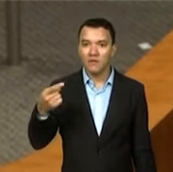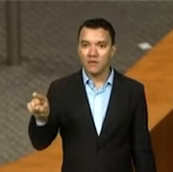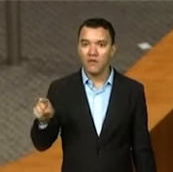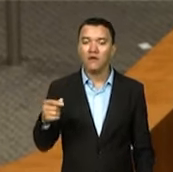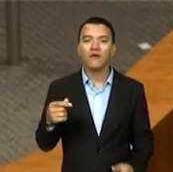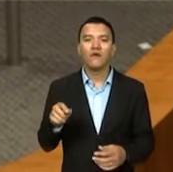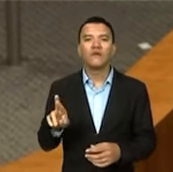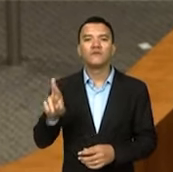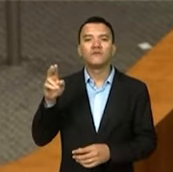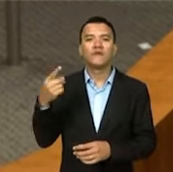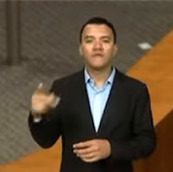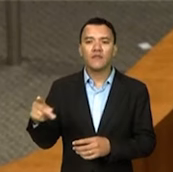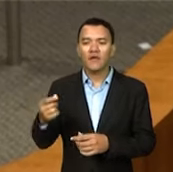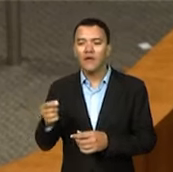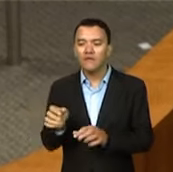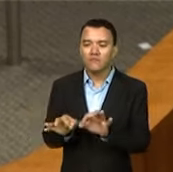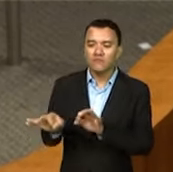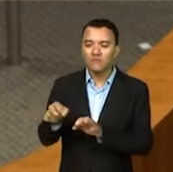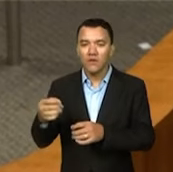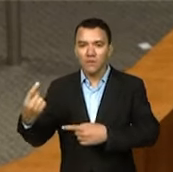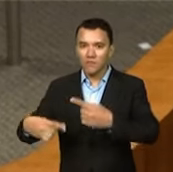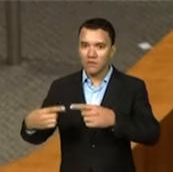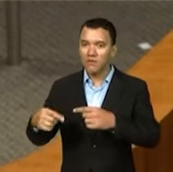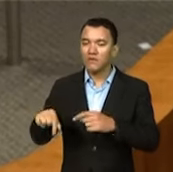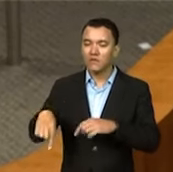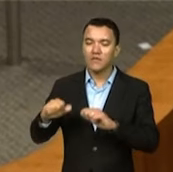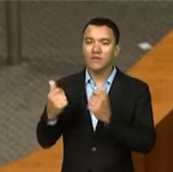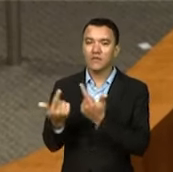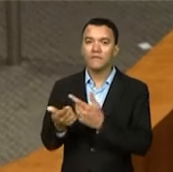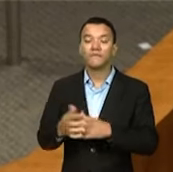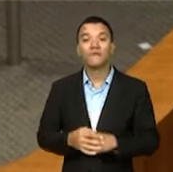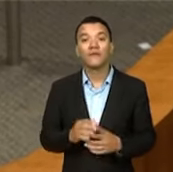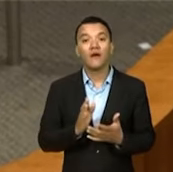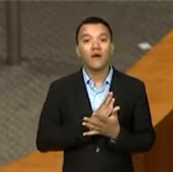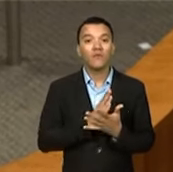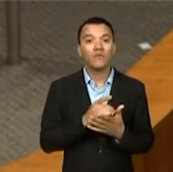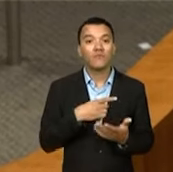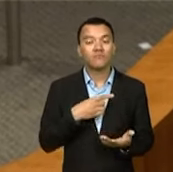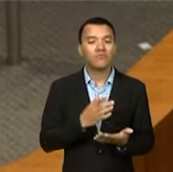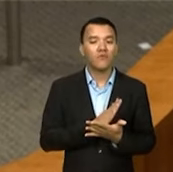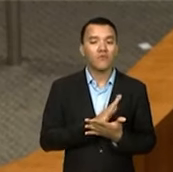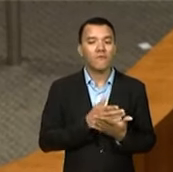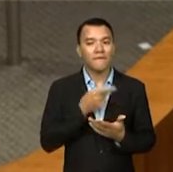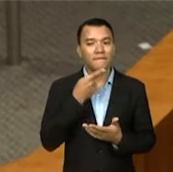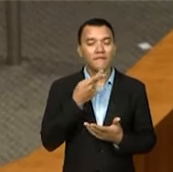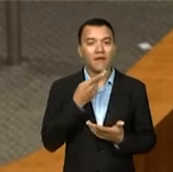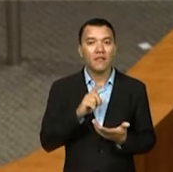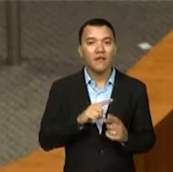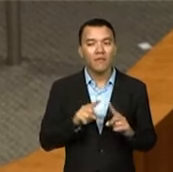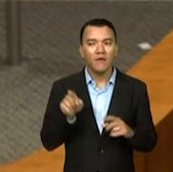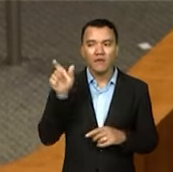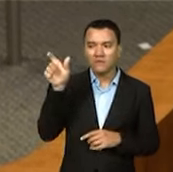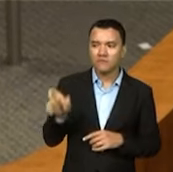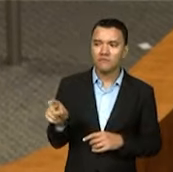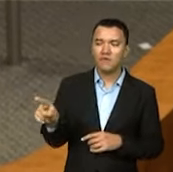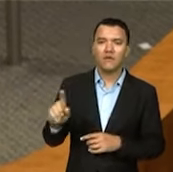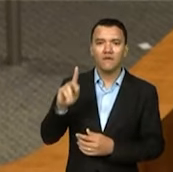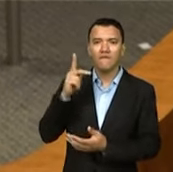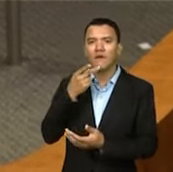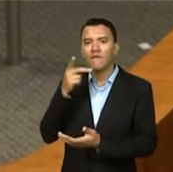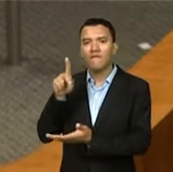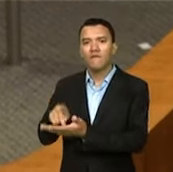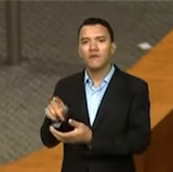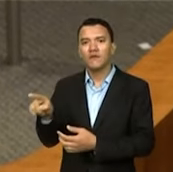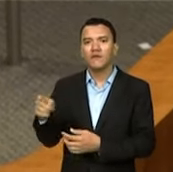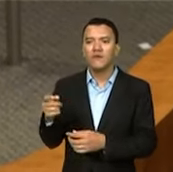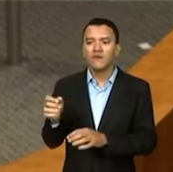política da casa, que algumas pessoas que se incomodam falam, mas o senhor é extremamente verdadeiro, é um